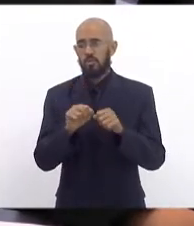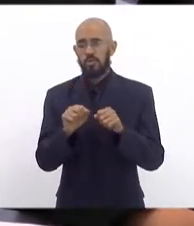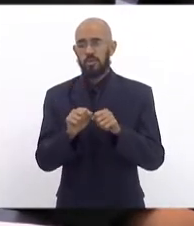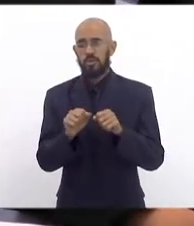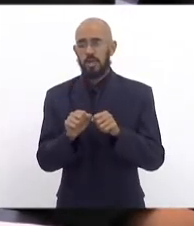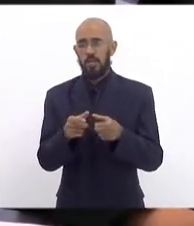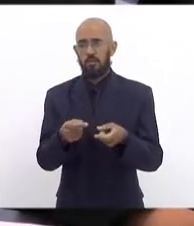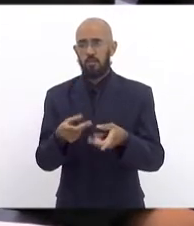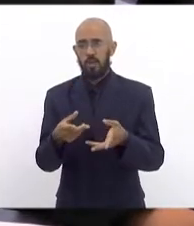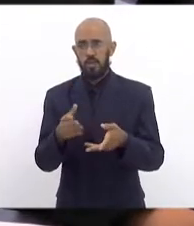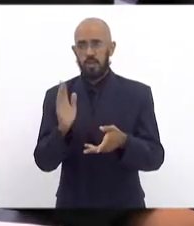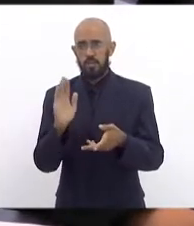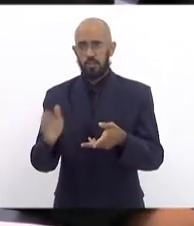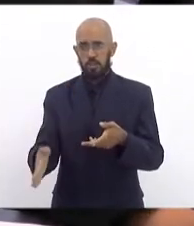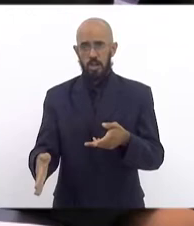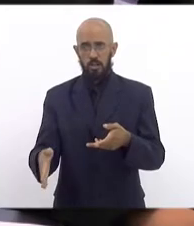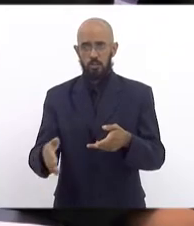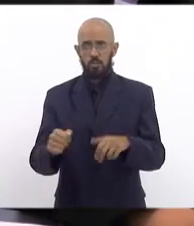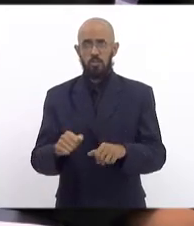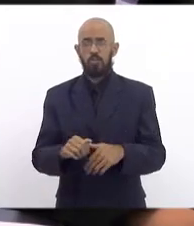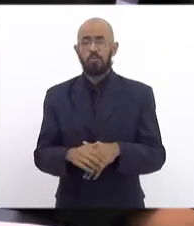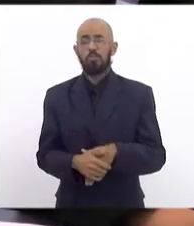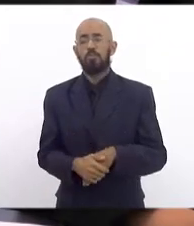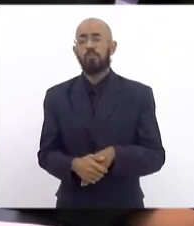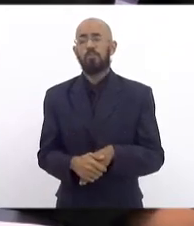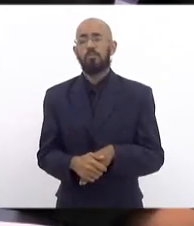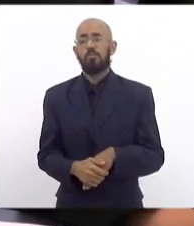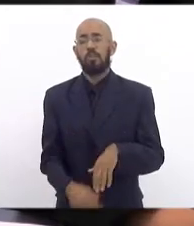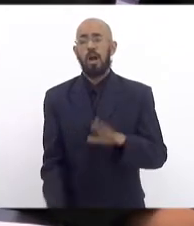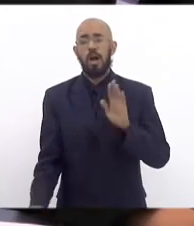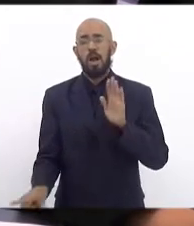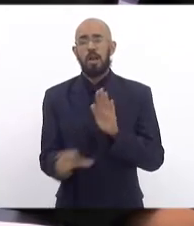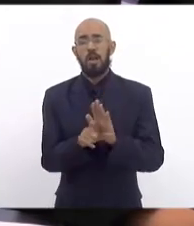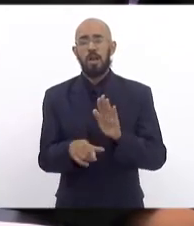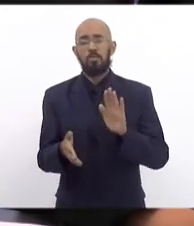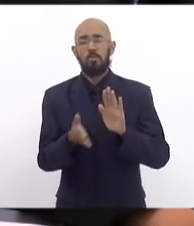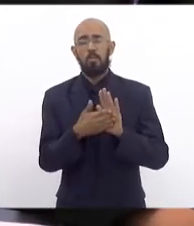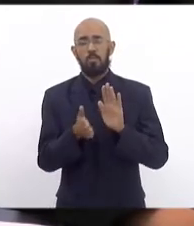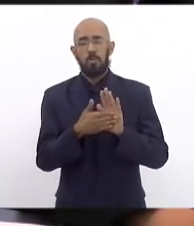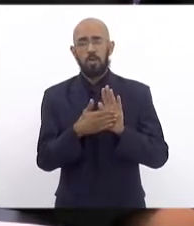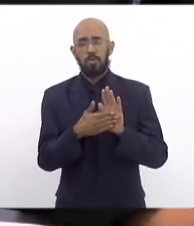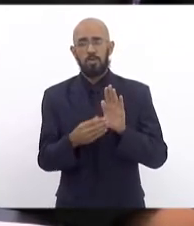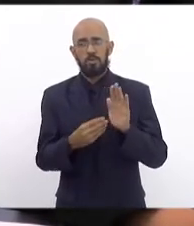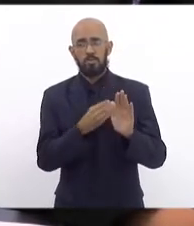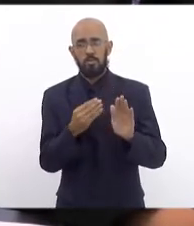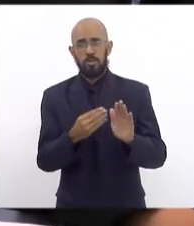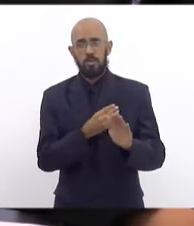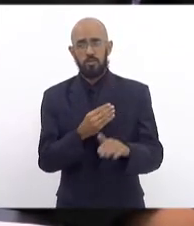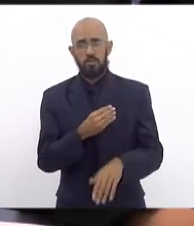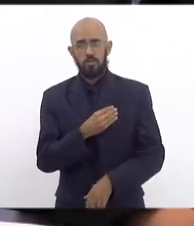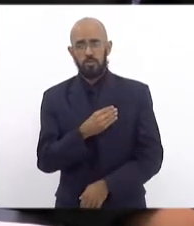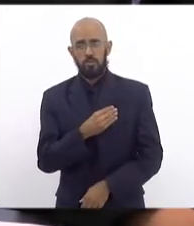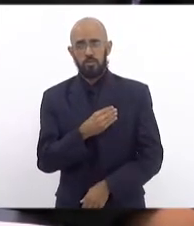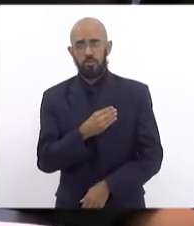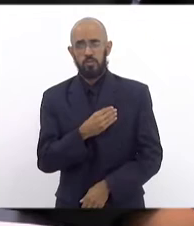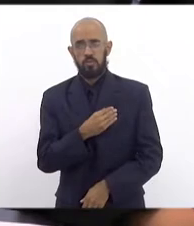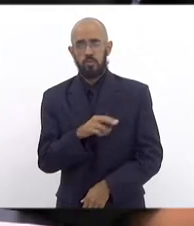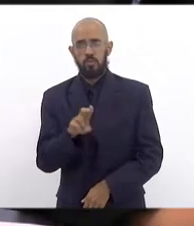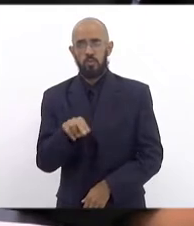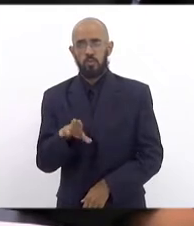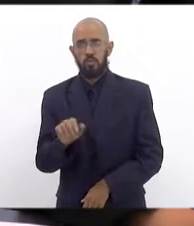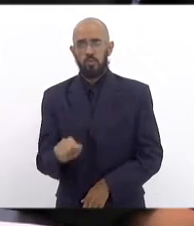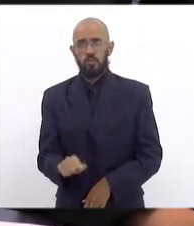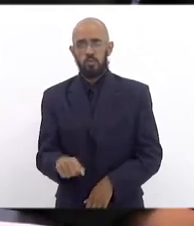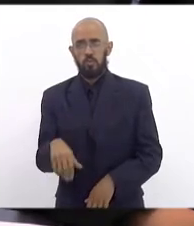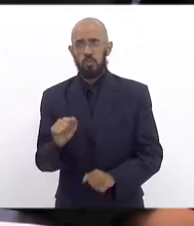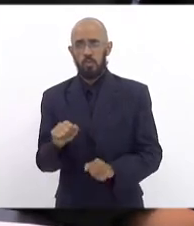consumidor final é a legislação proposta ela disse os benefícios estabelecidos nesta lei no que couber se estenderá o estabelecimento fabricante